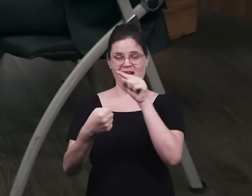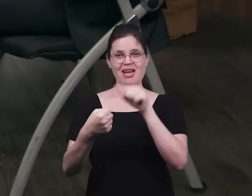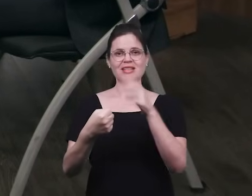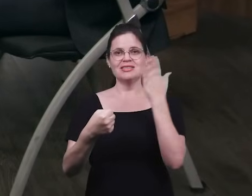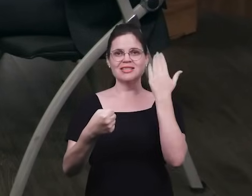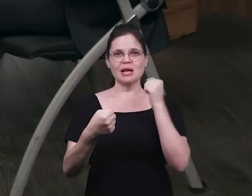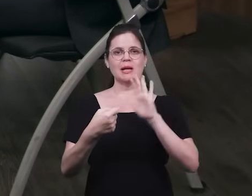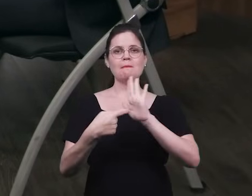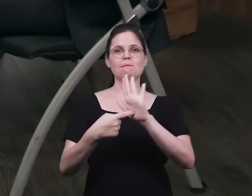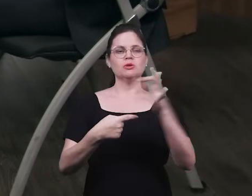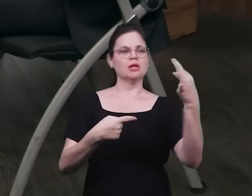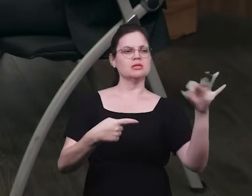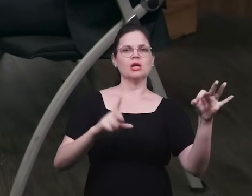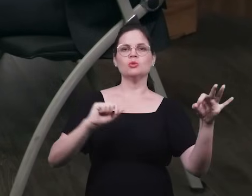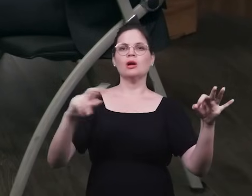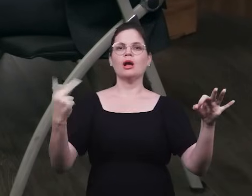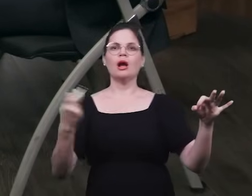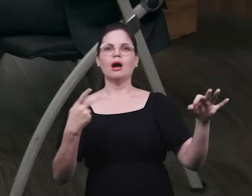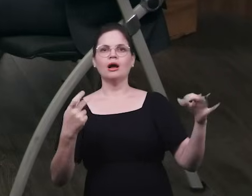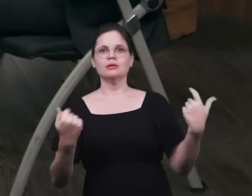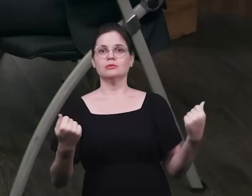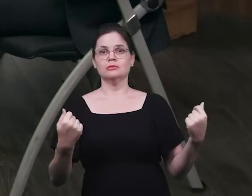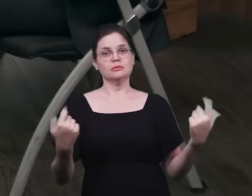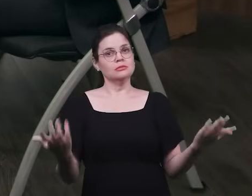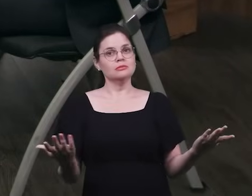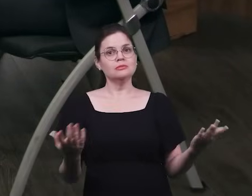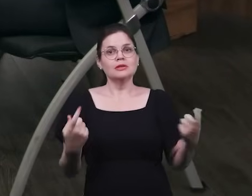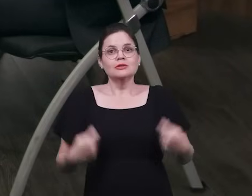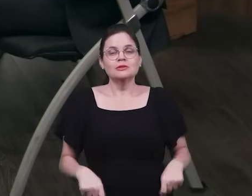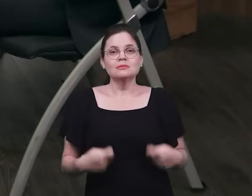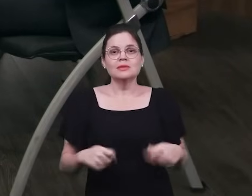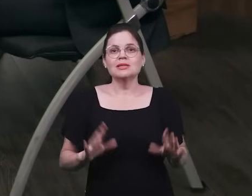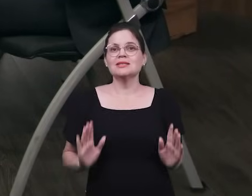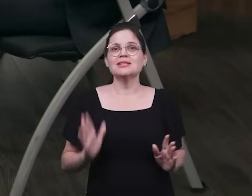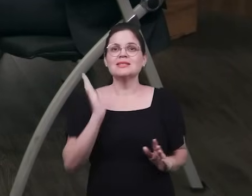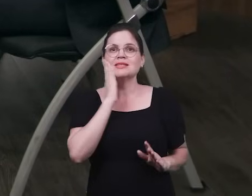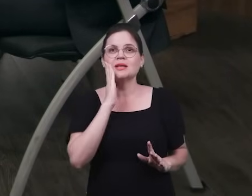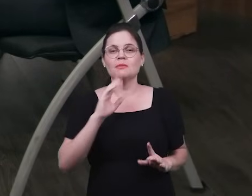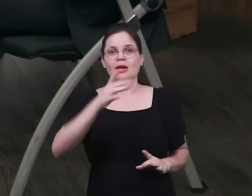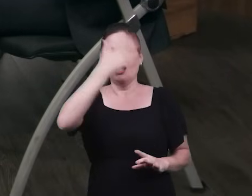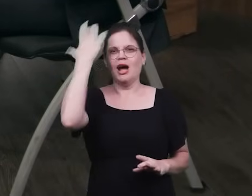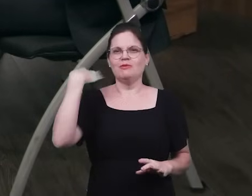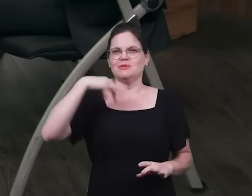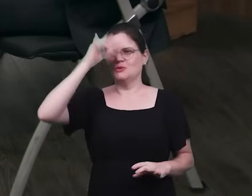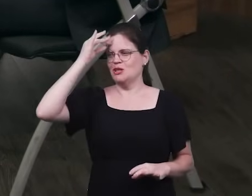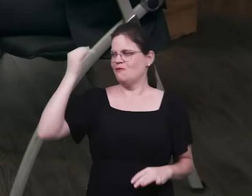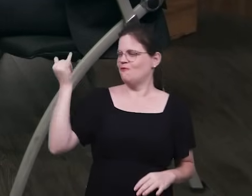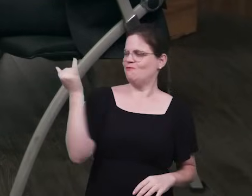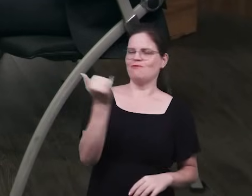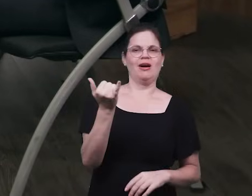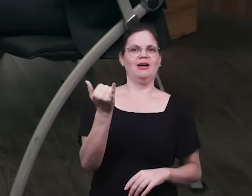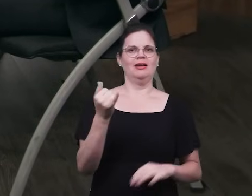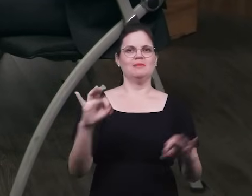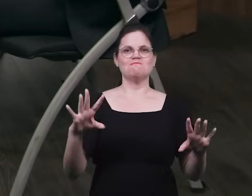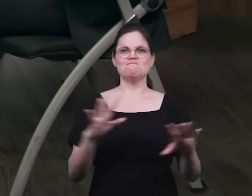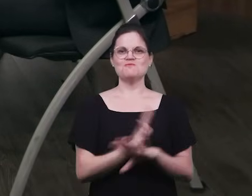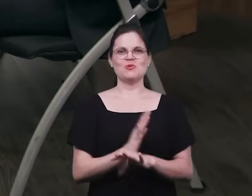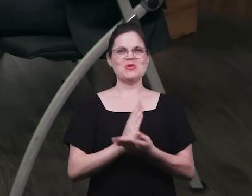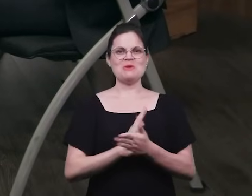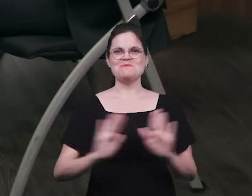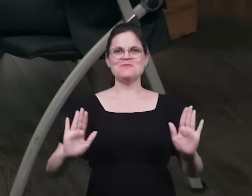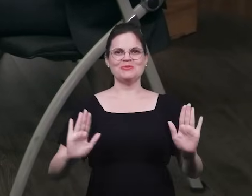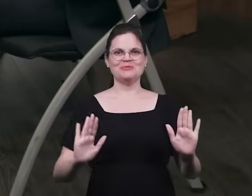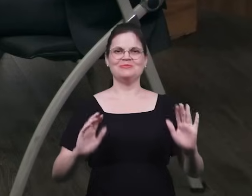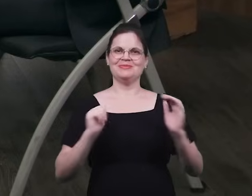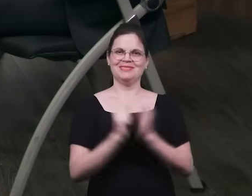deve aquilo que é espírito aqu que é carne a palavra A Voz da Profecia vem e define o assunto Amém bem